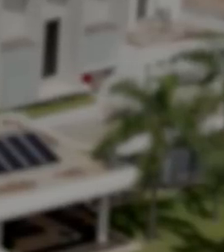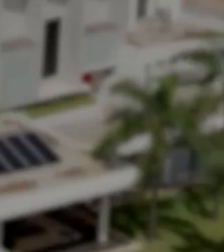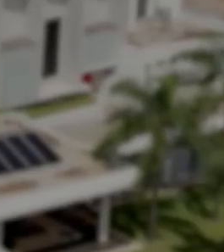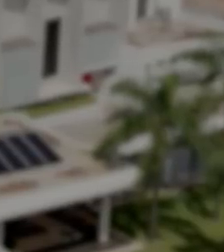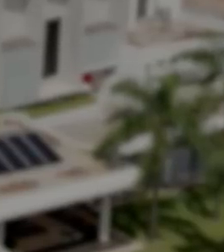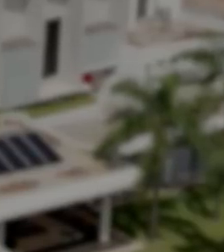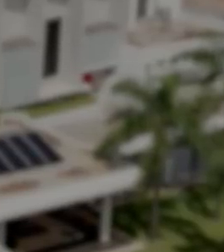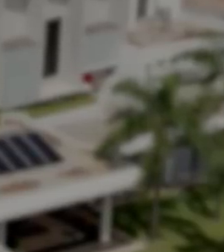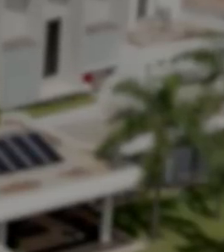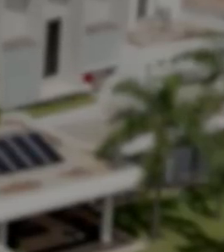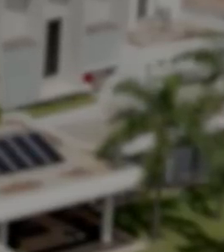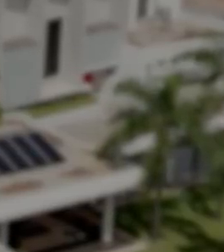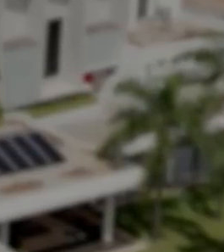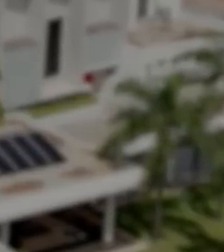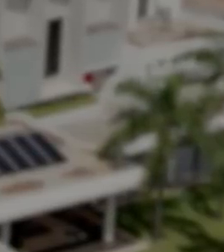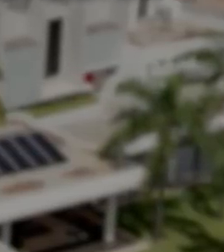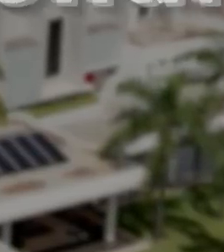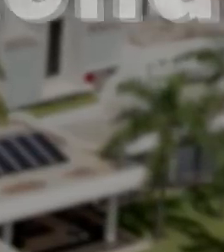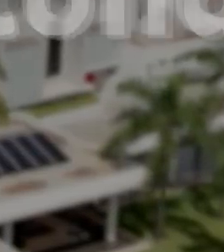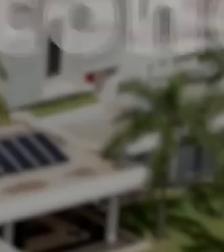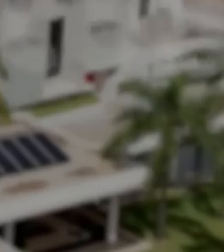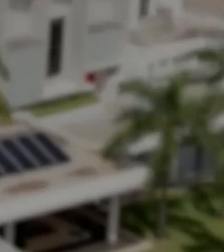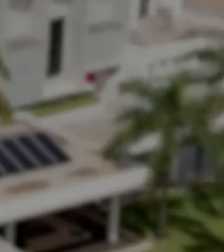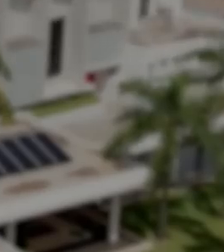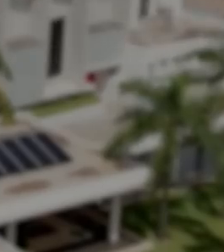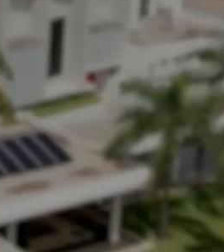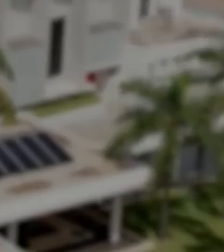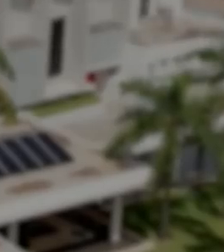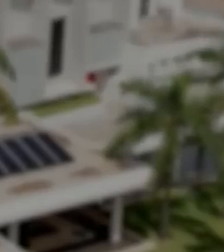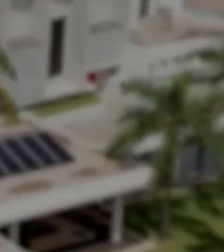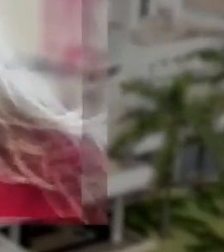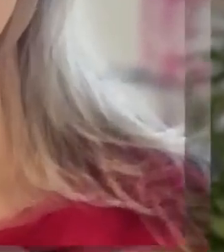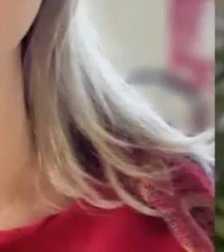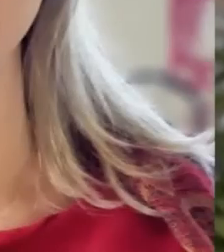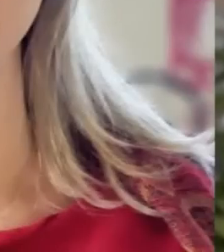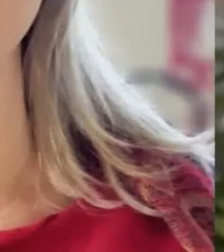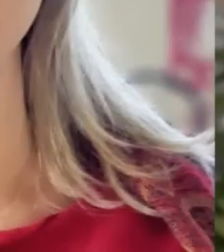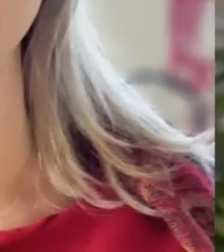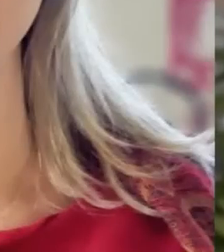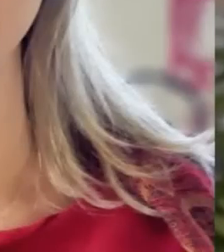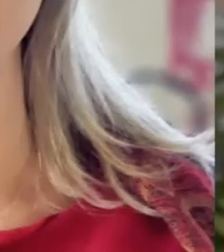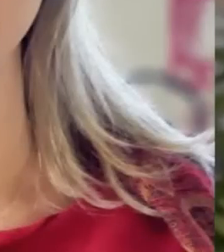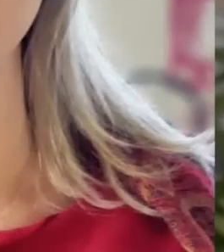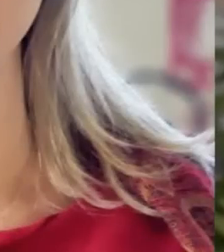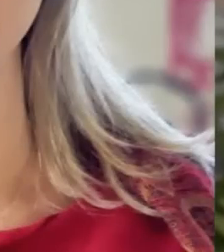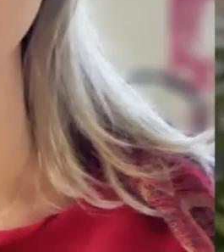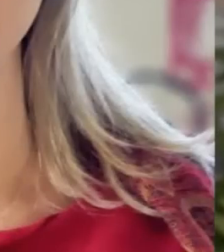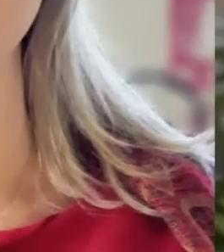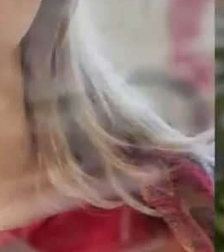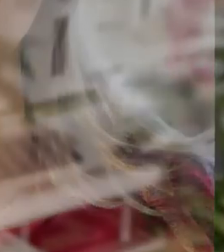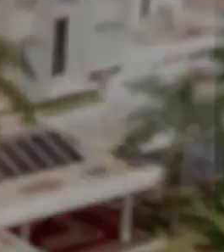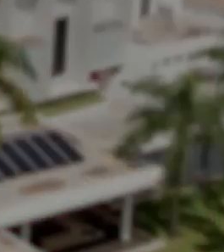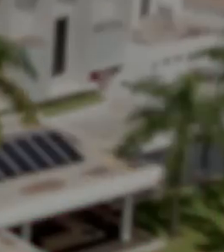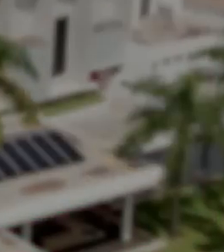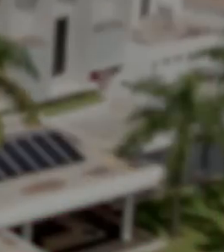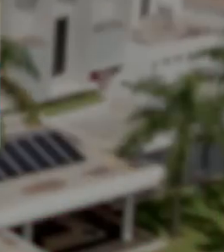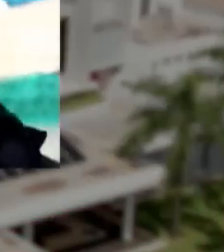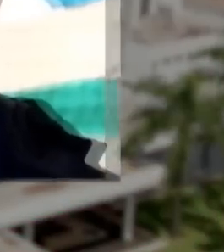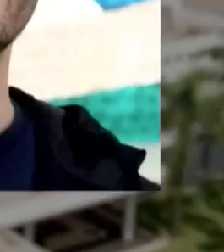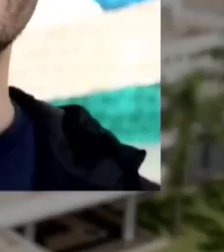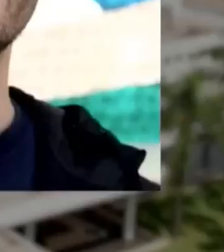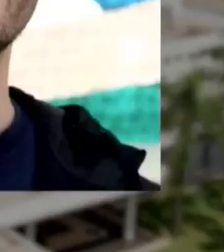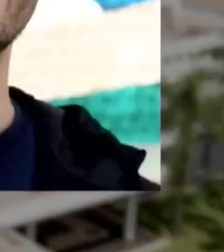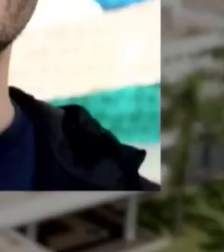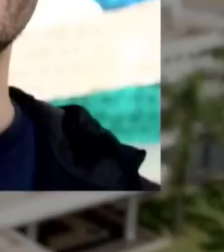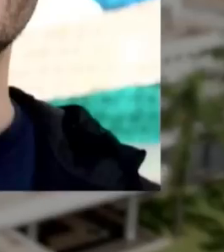Conselho Diaconal os seguintes irmãos mais votados: Alcinélia Sepúlveda Brito Barreto, Kleber